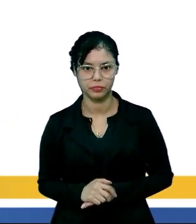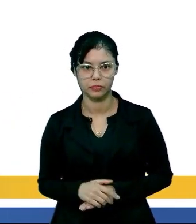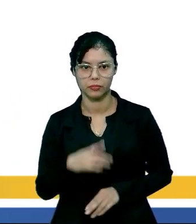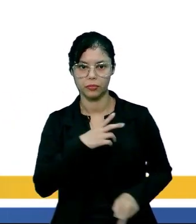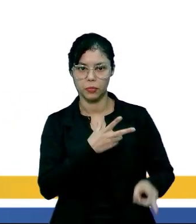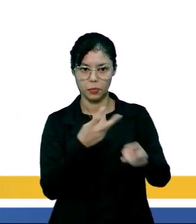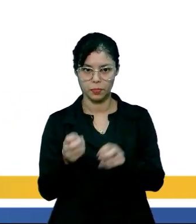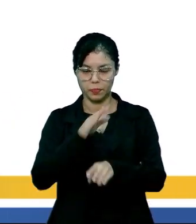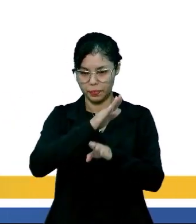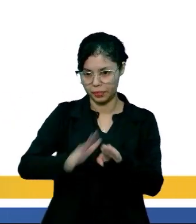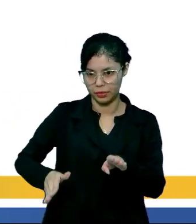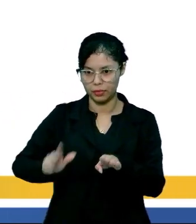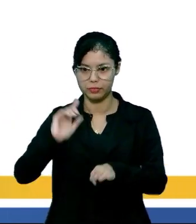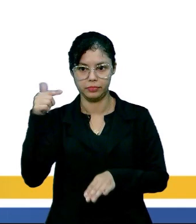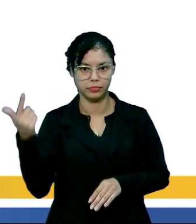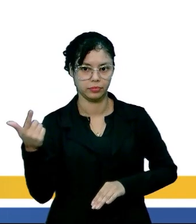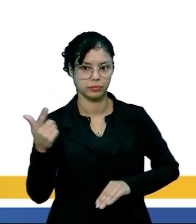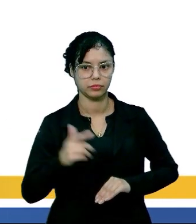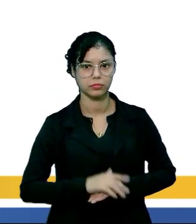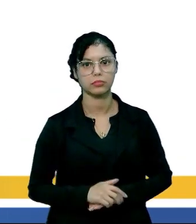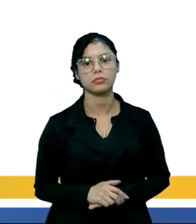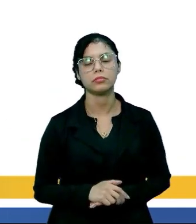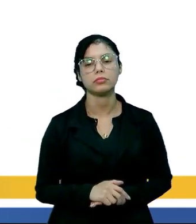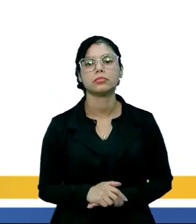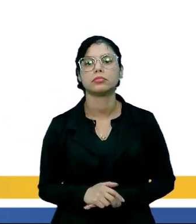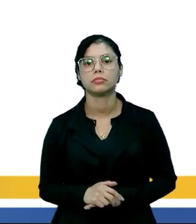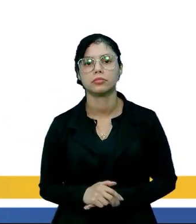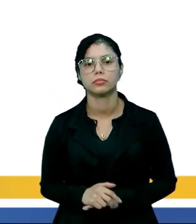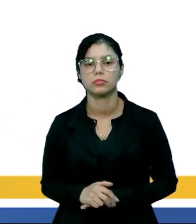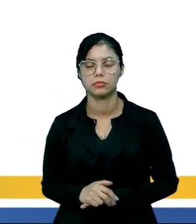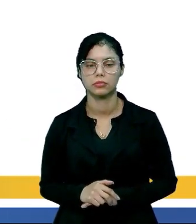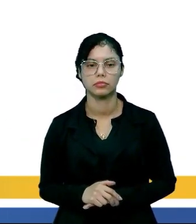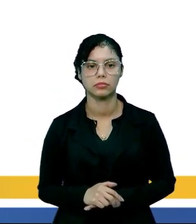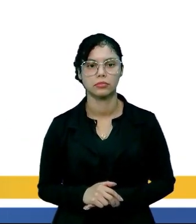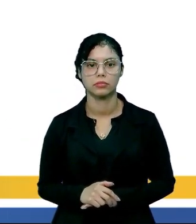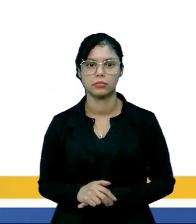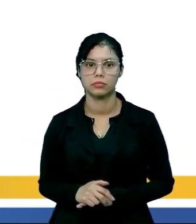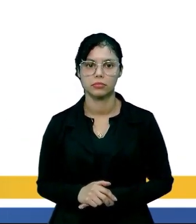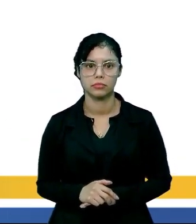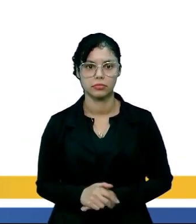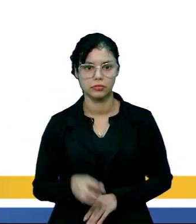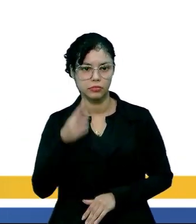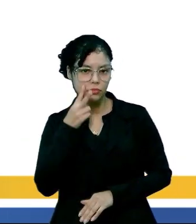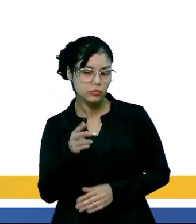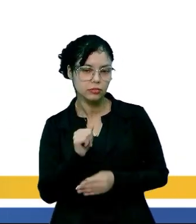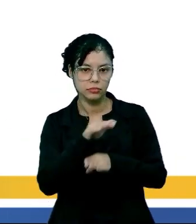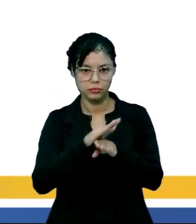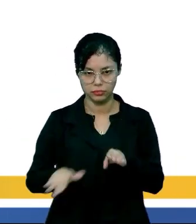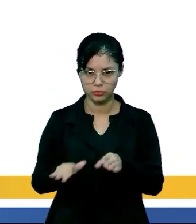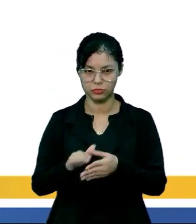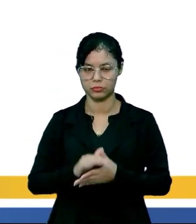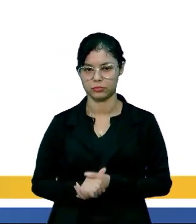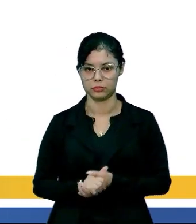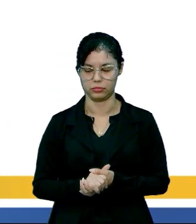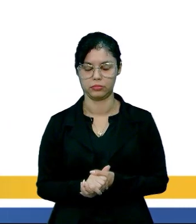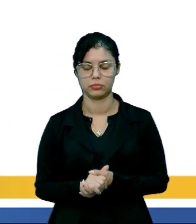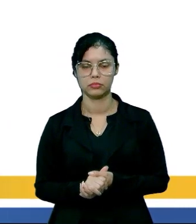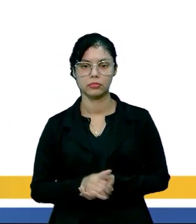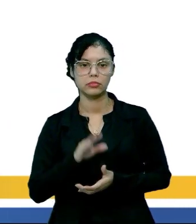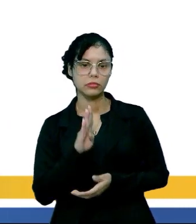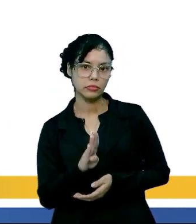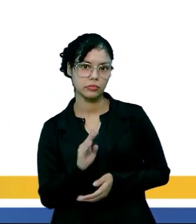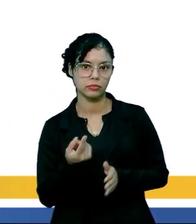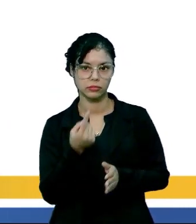Observa que eu cortei para o outro lado. Já o primeiro desenho. Então veio lá de cima da origem, ó, aqui no B